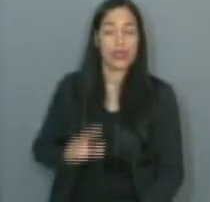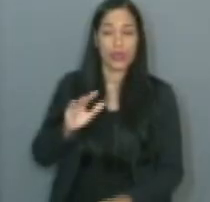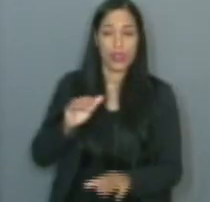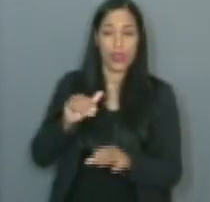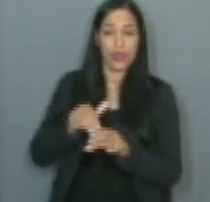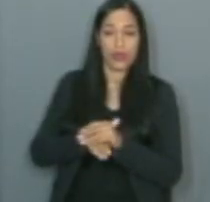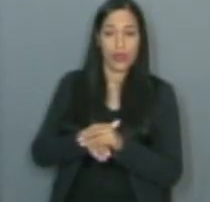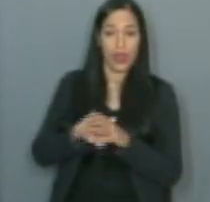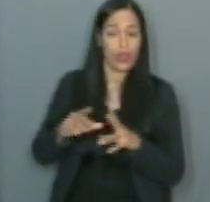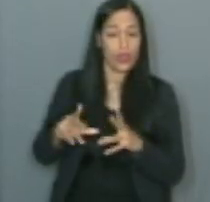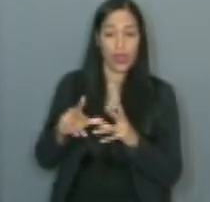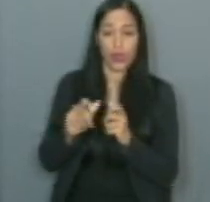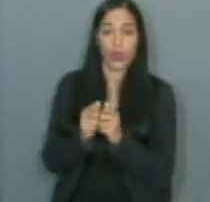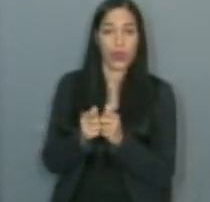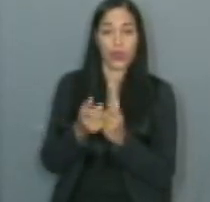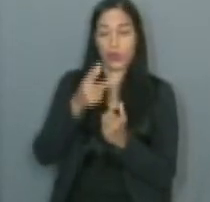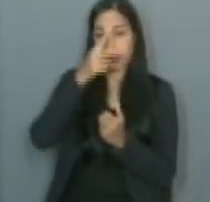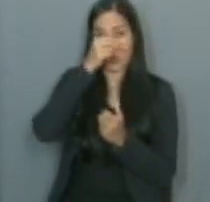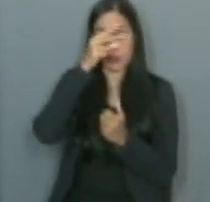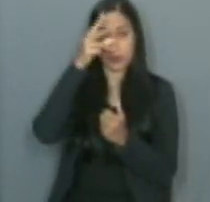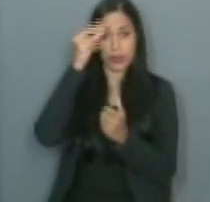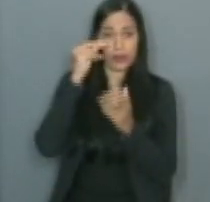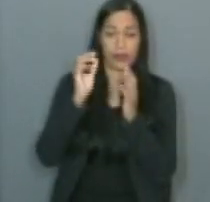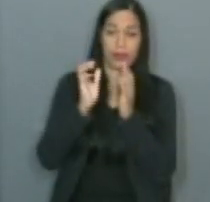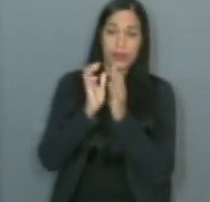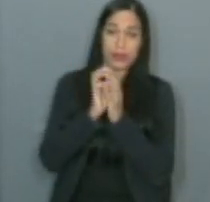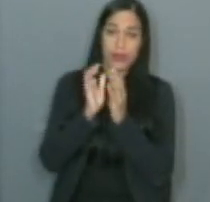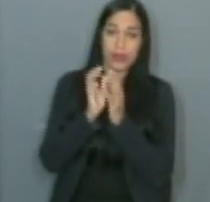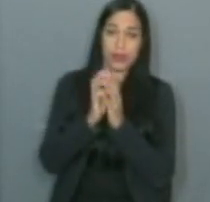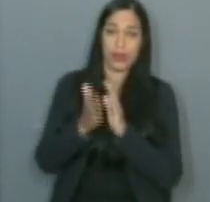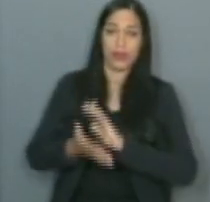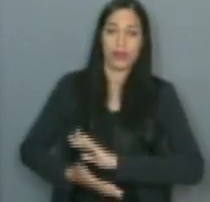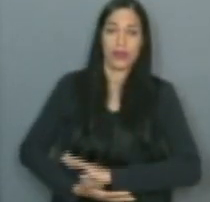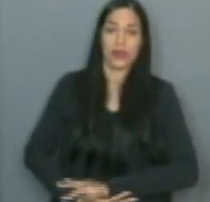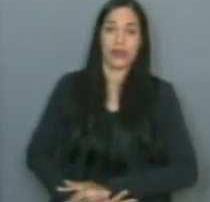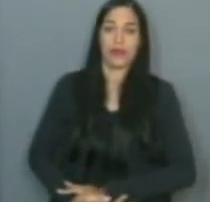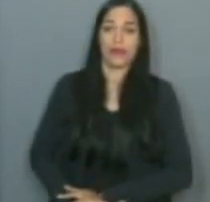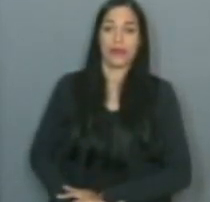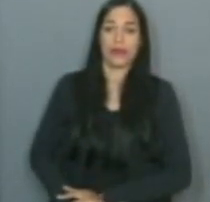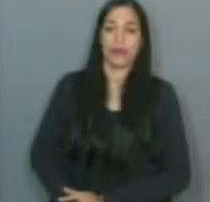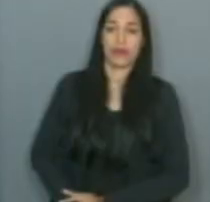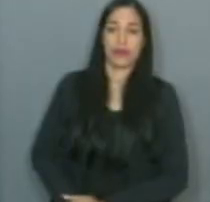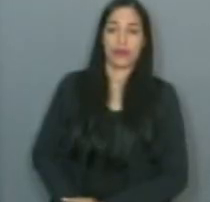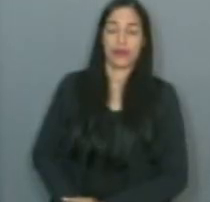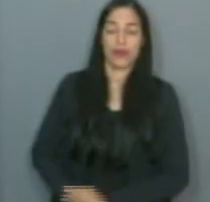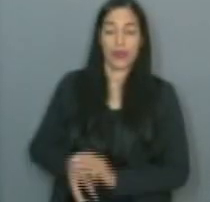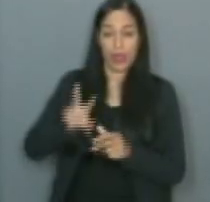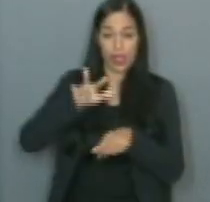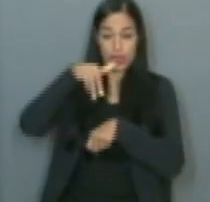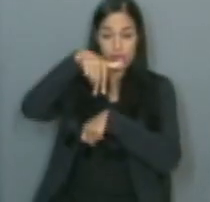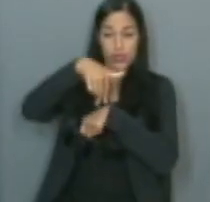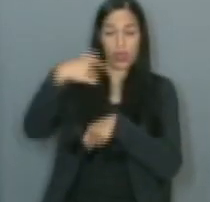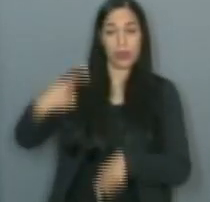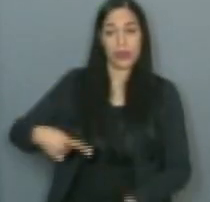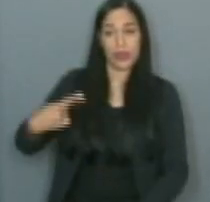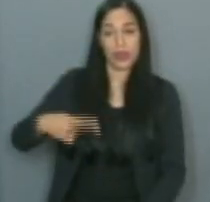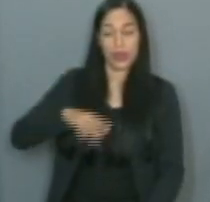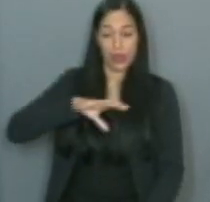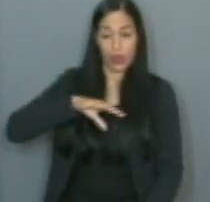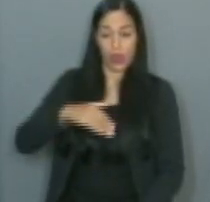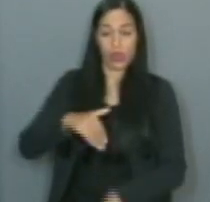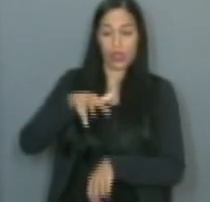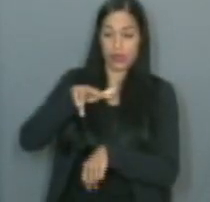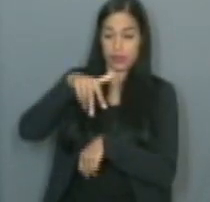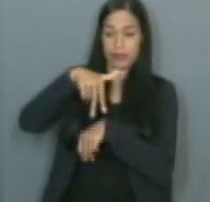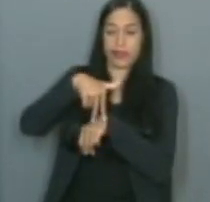tudo com o prefeito da cidade do Recife. Quem sobe aqui com coragem nessa